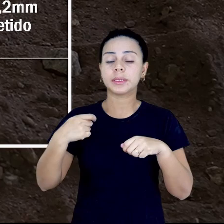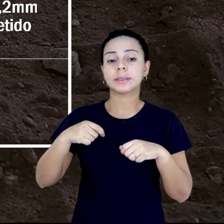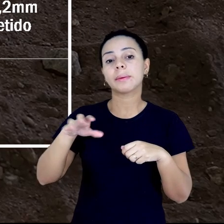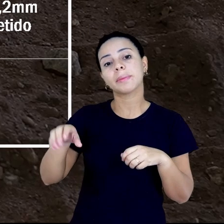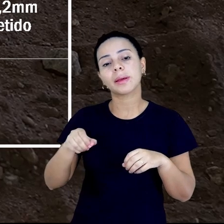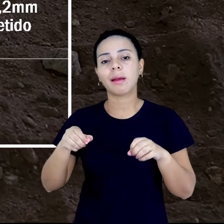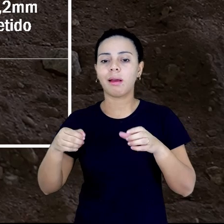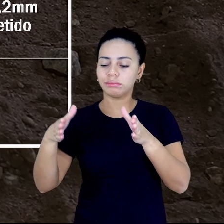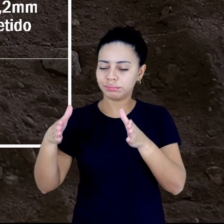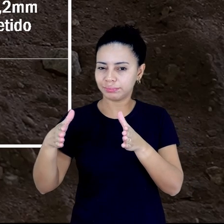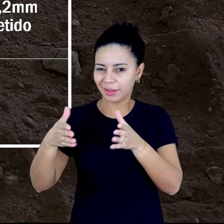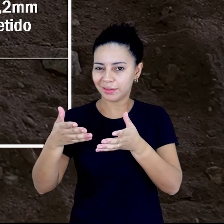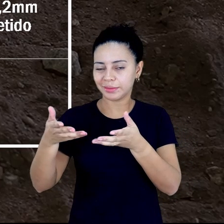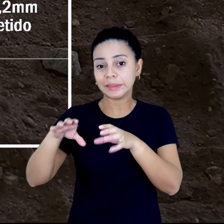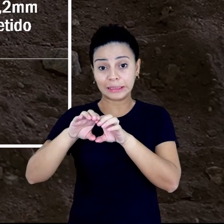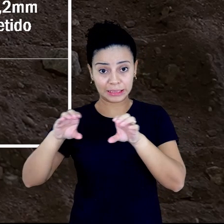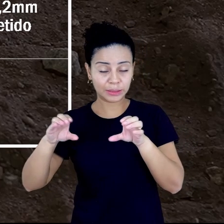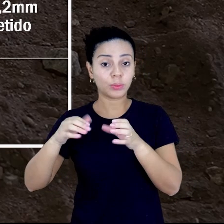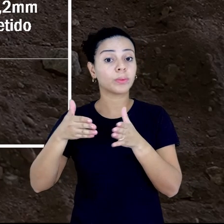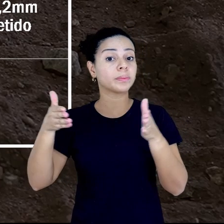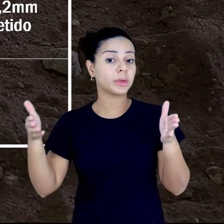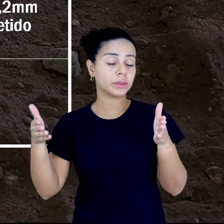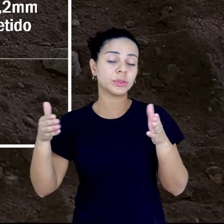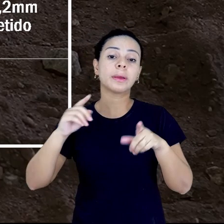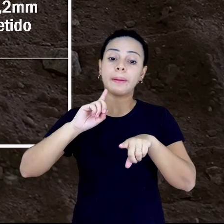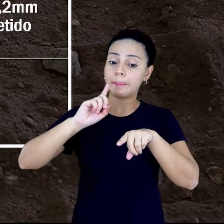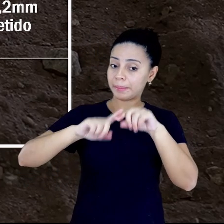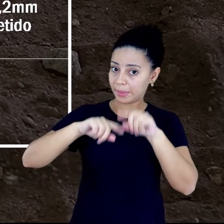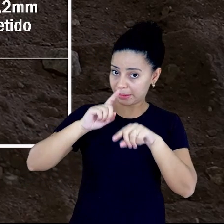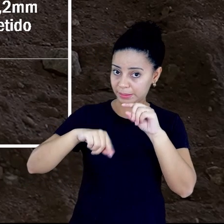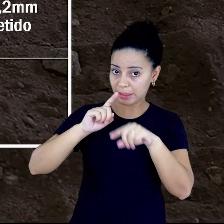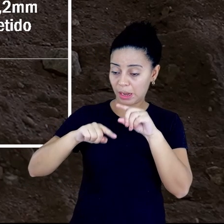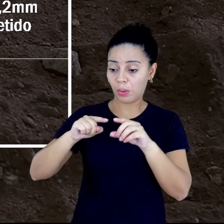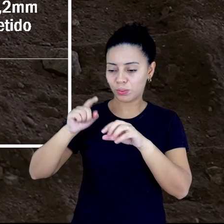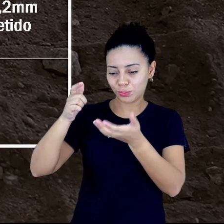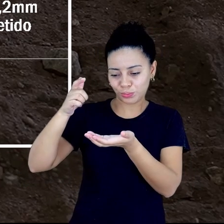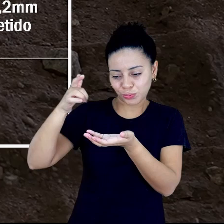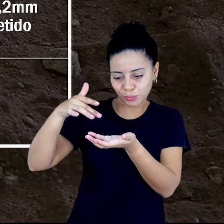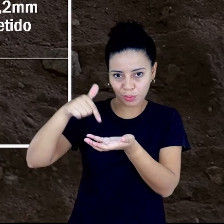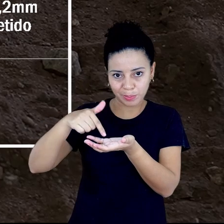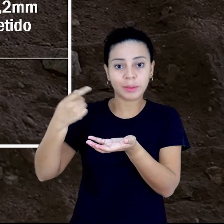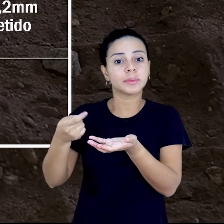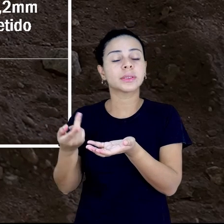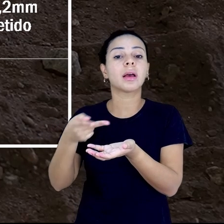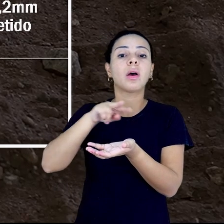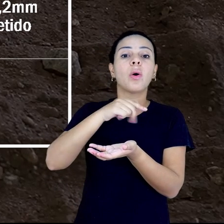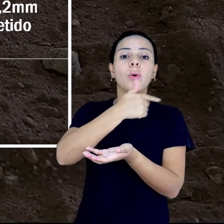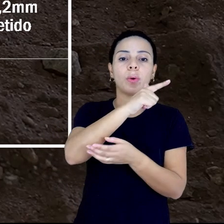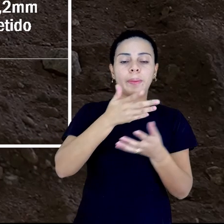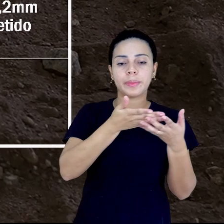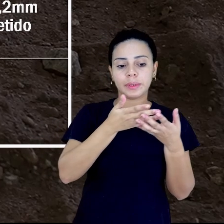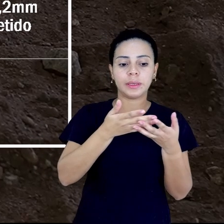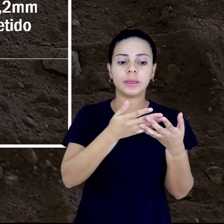10%, deve ser utilizado o cilindro grande e o material retido deve ser passado na peneira de